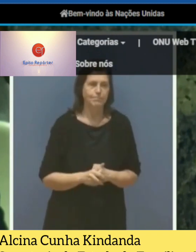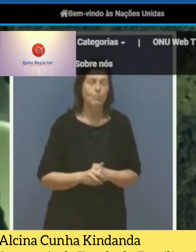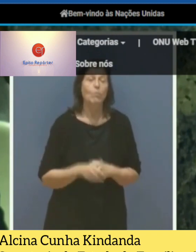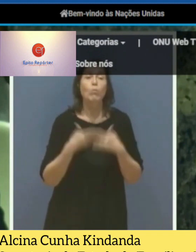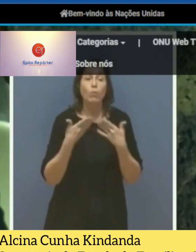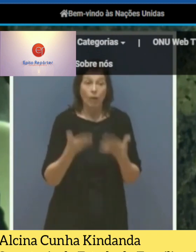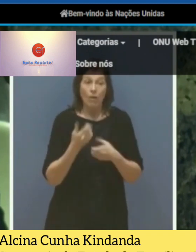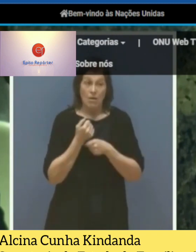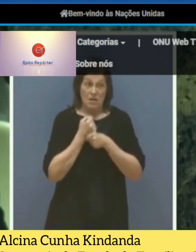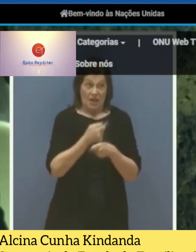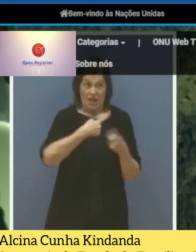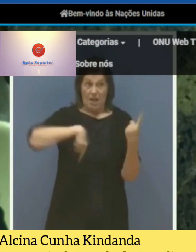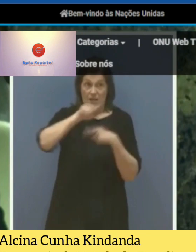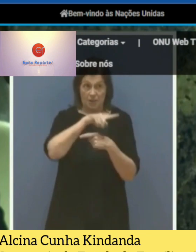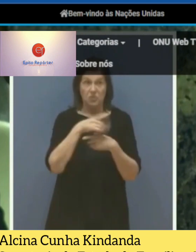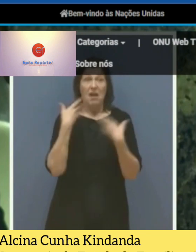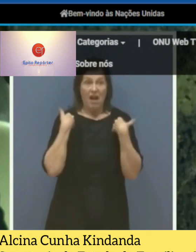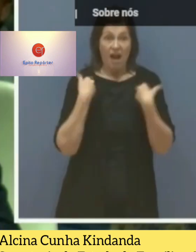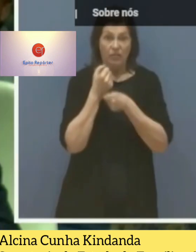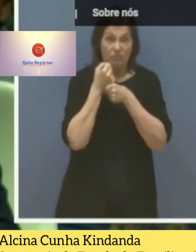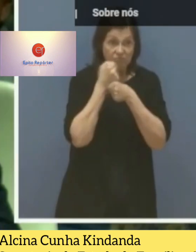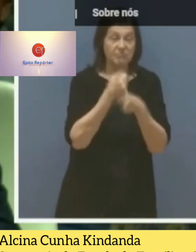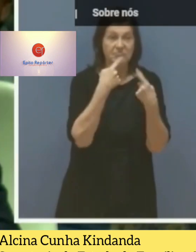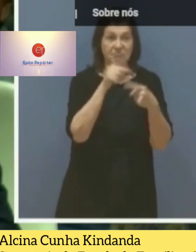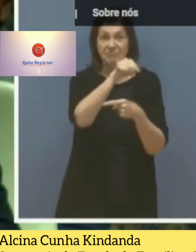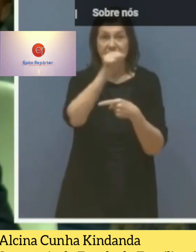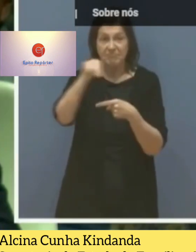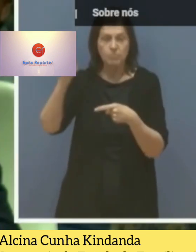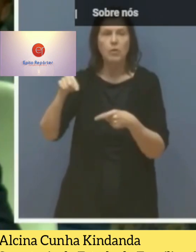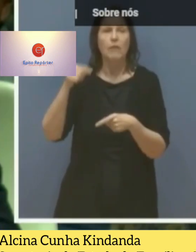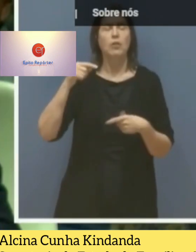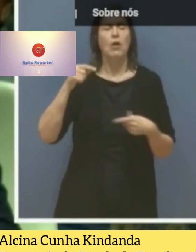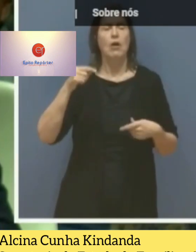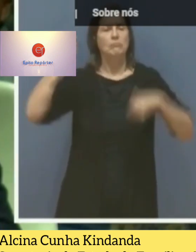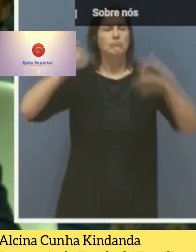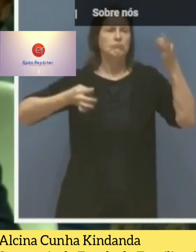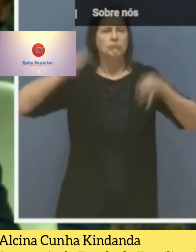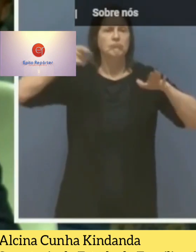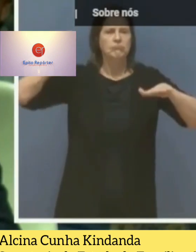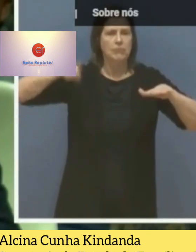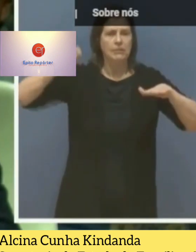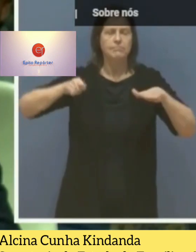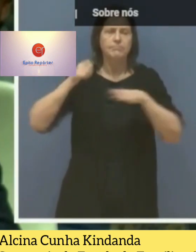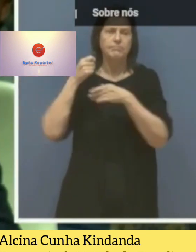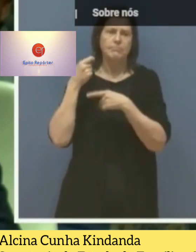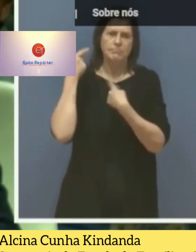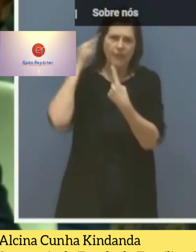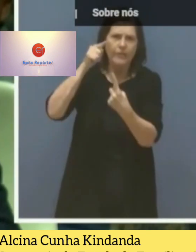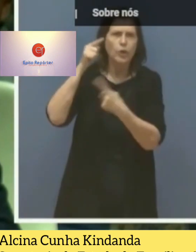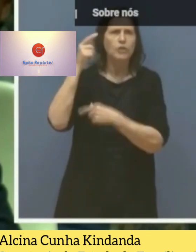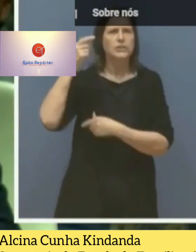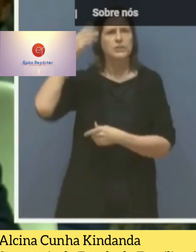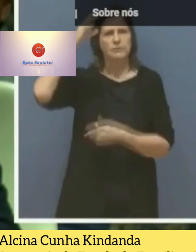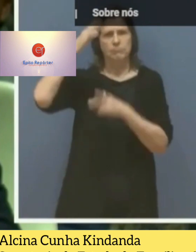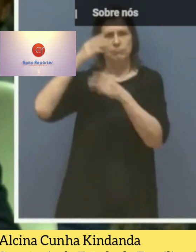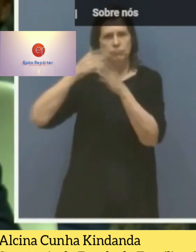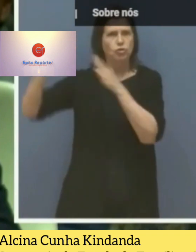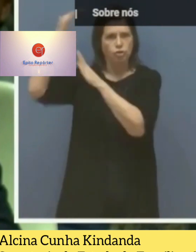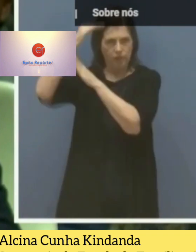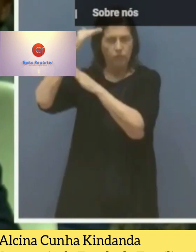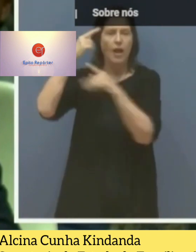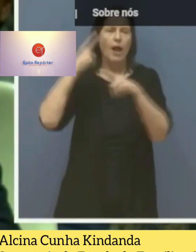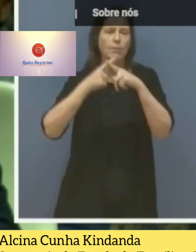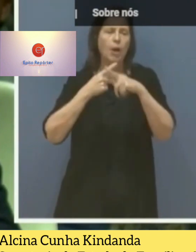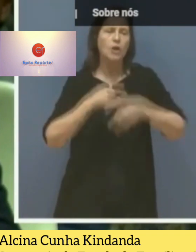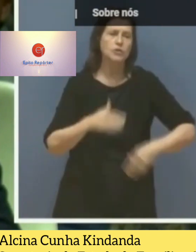da República da Casa Civil do Presidente da República da ouvidoria da Justiça o relatório que hoje